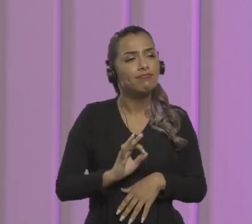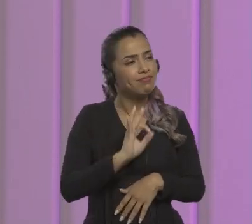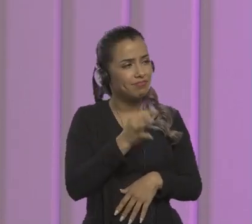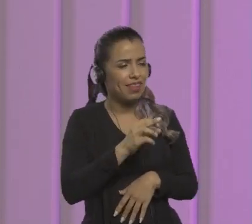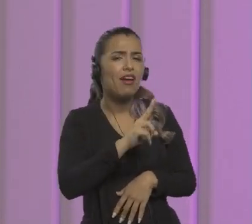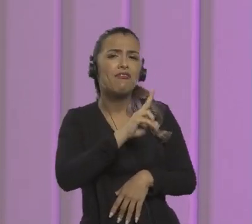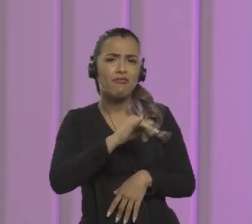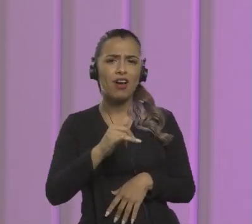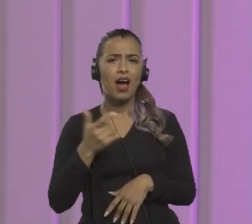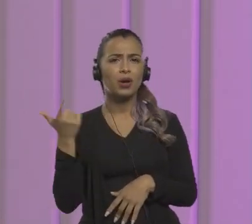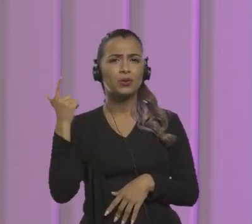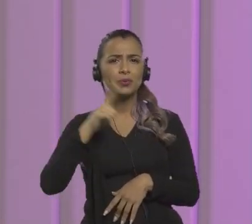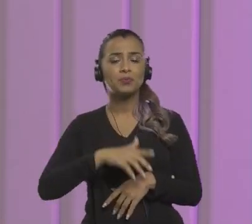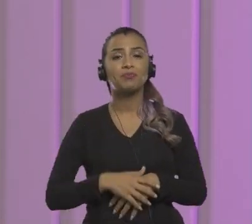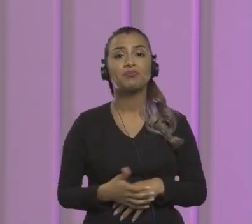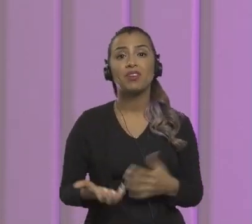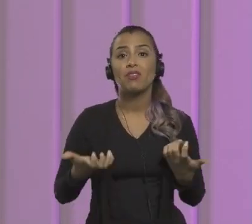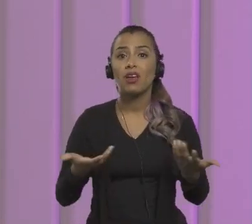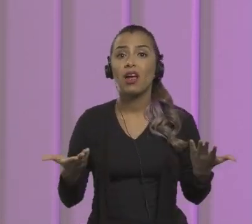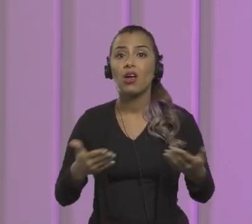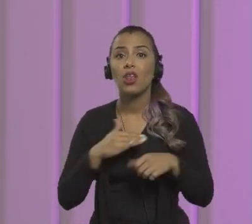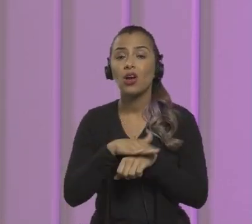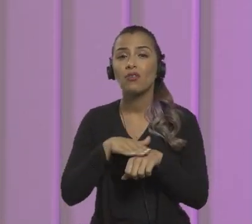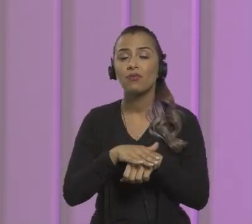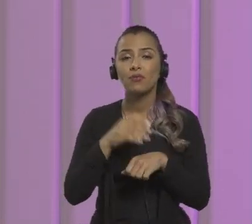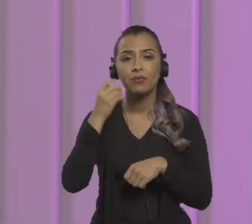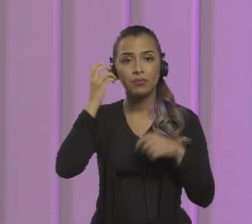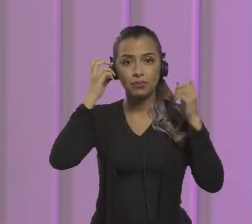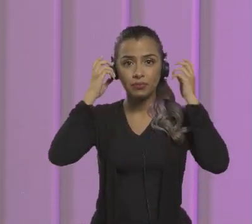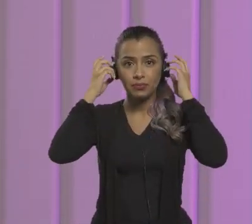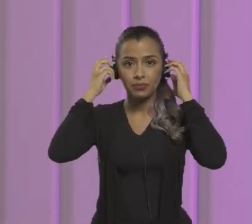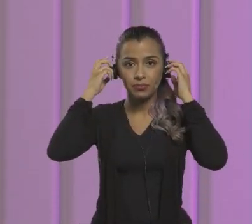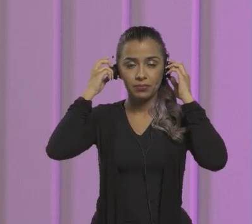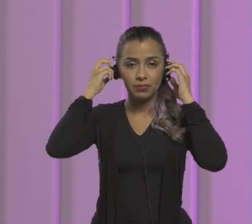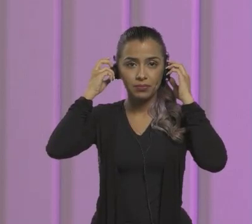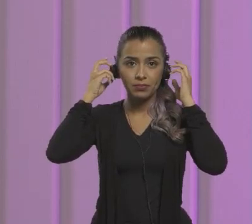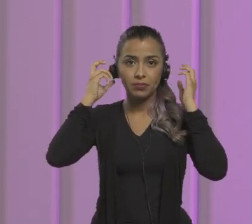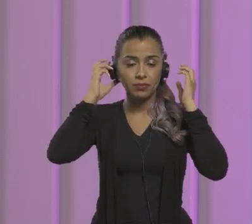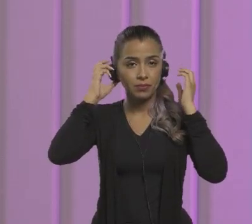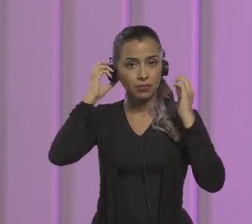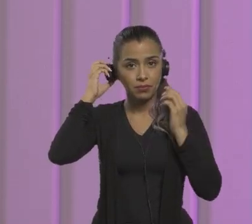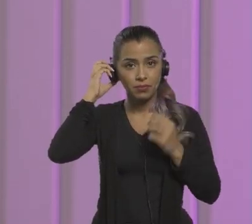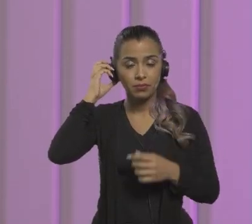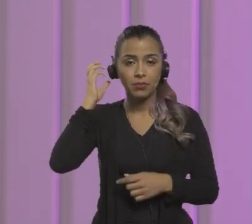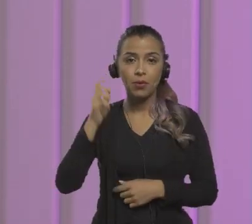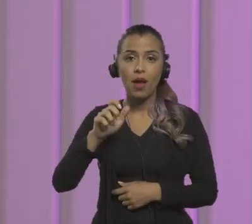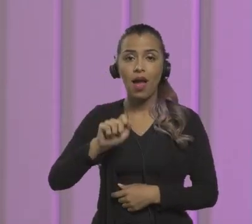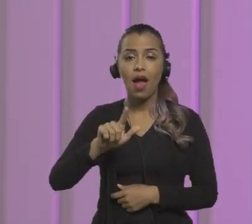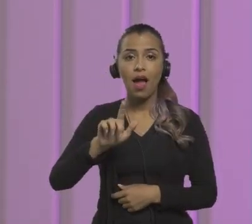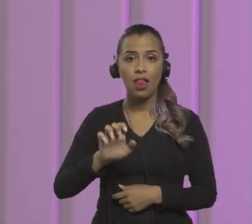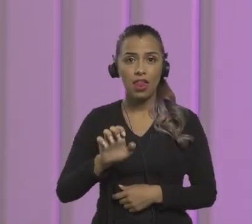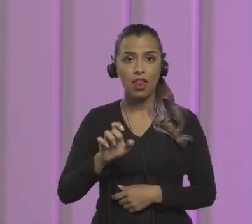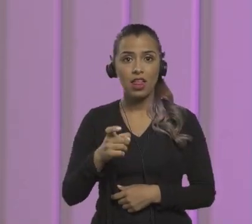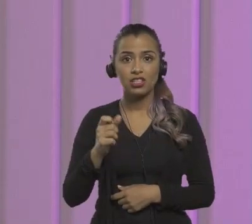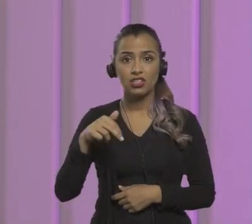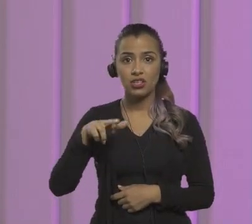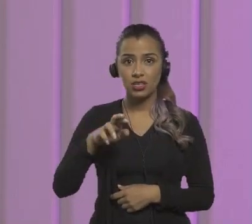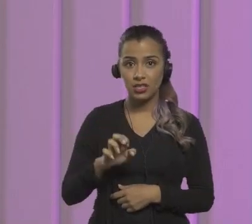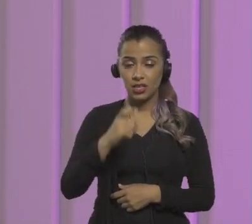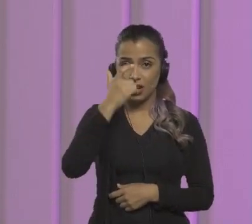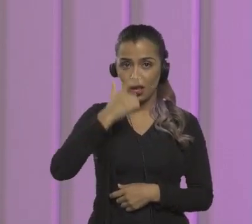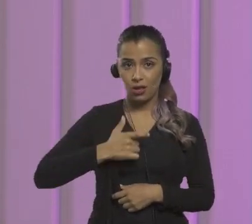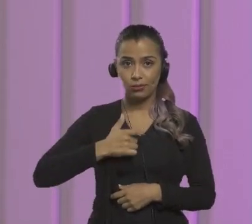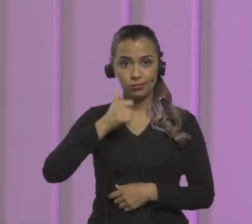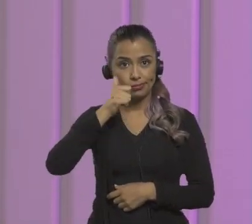queria falar com a Alexandra Gurgel, porque assim, eu sou uma mulher gorda que escreve uma coluna semanal em